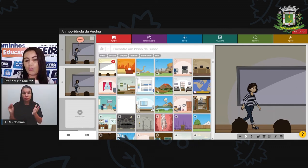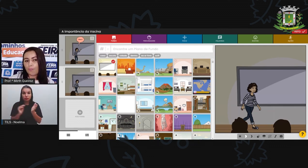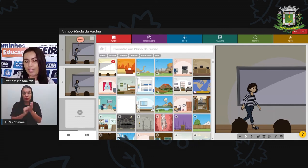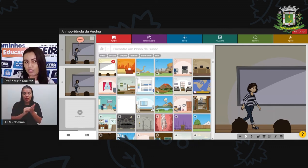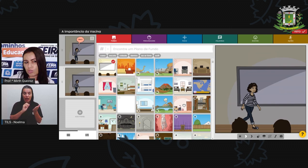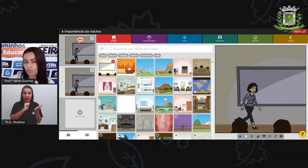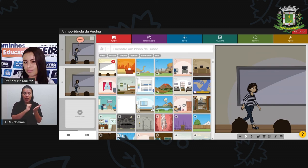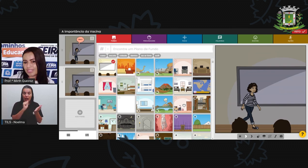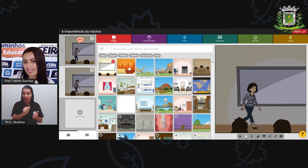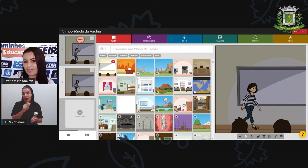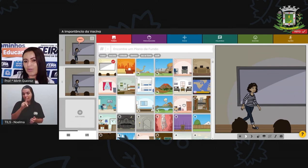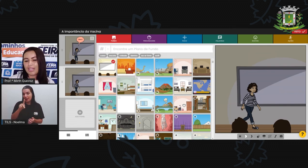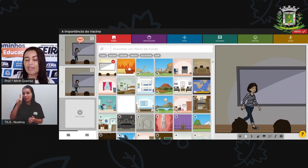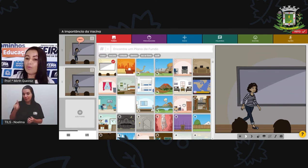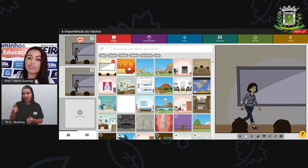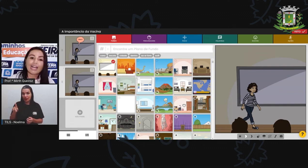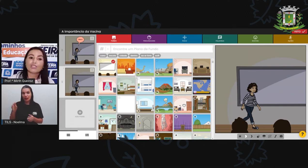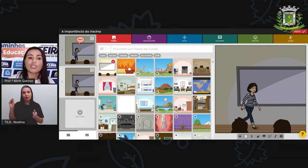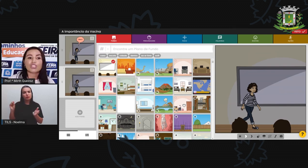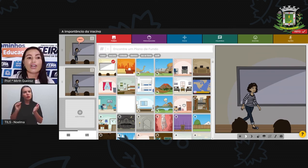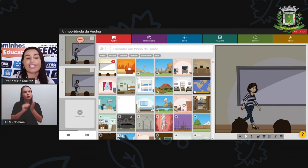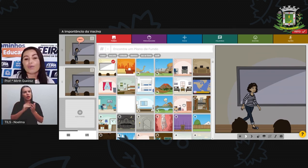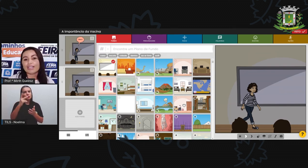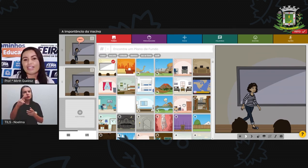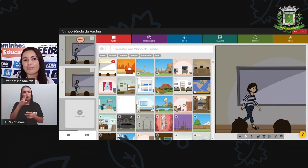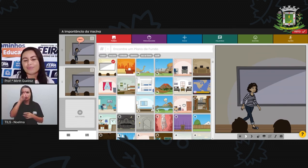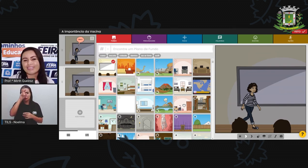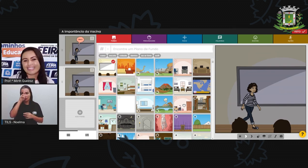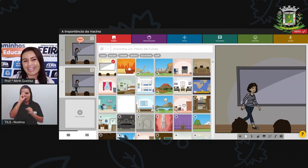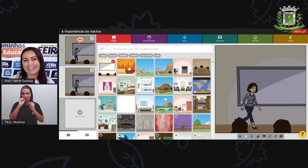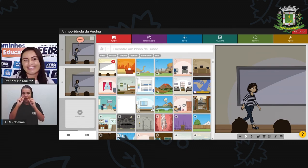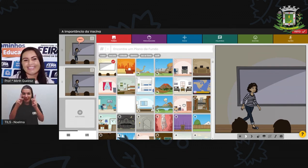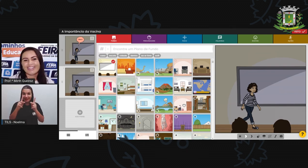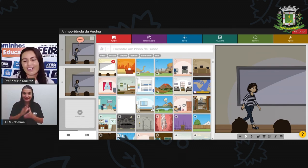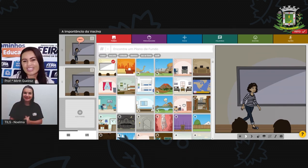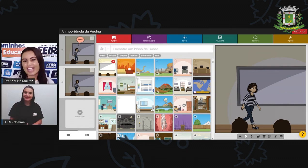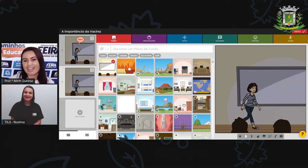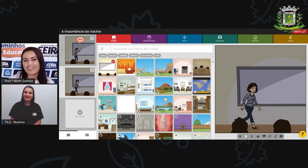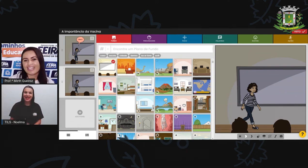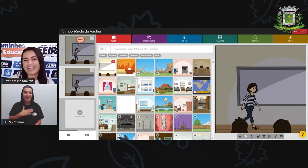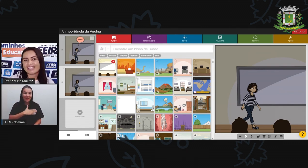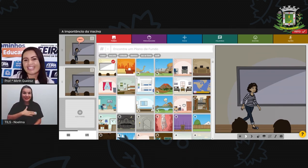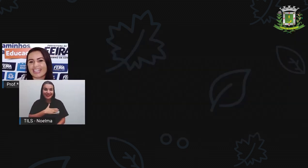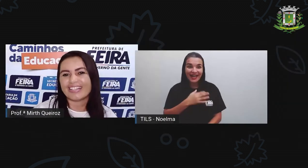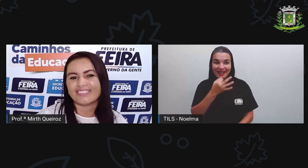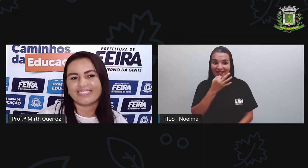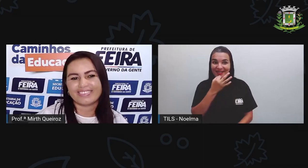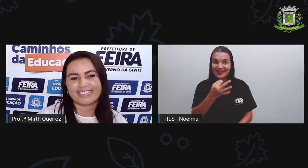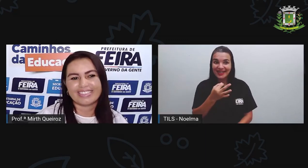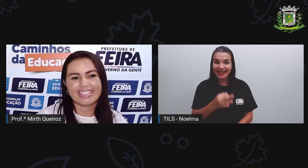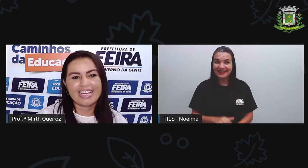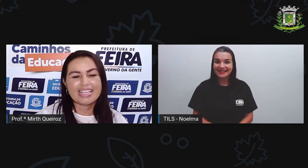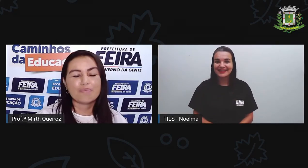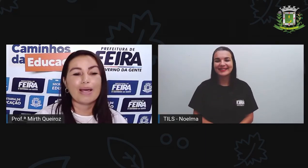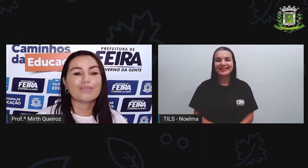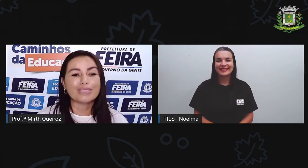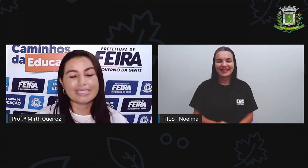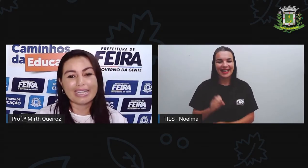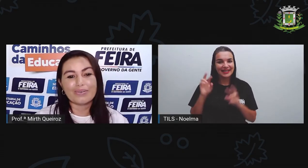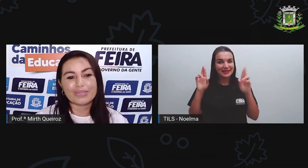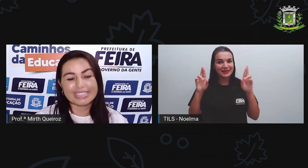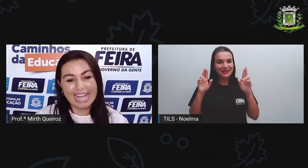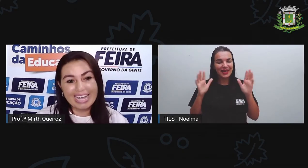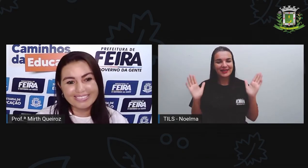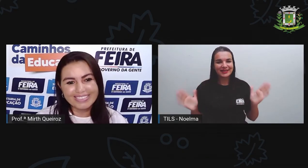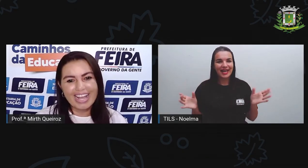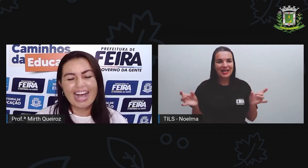do Pixton, certo? E montar a sua história em quadrinho. Certo? Gostaram aí da dica? Espero que vocês